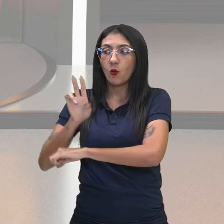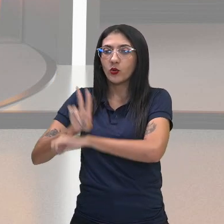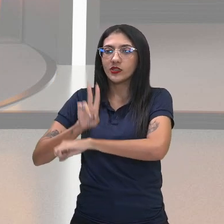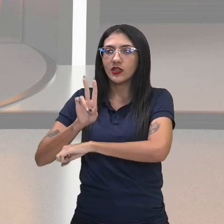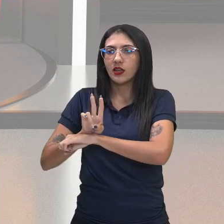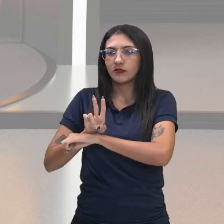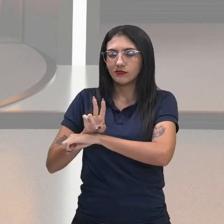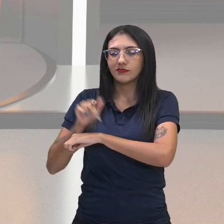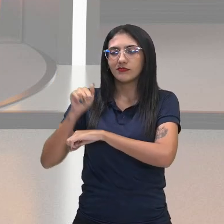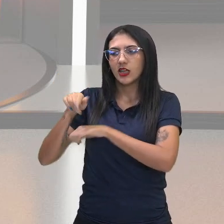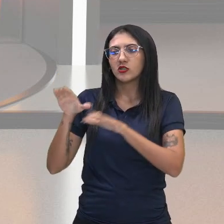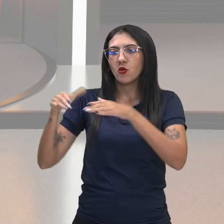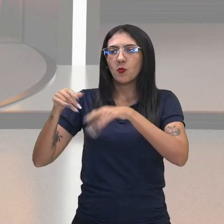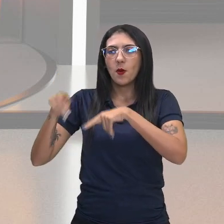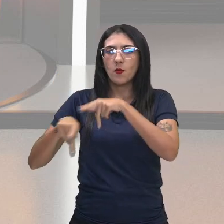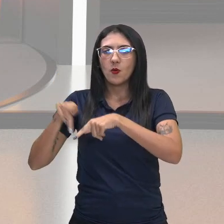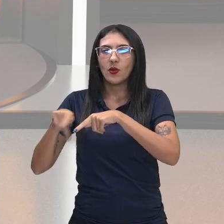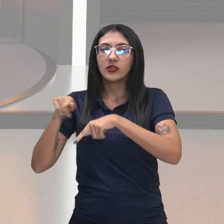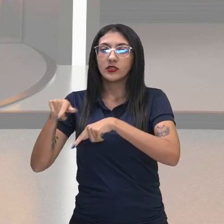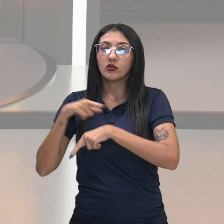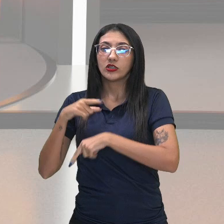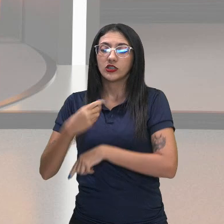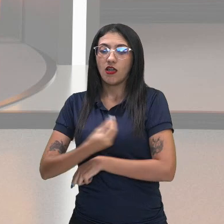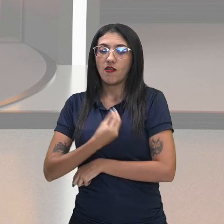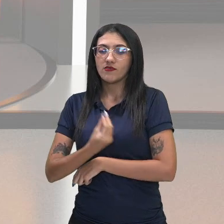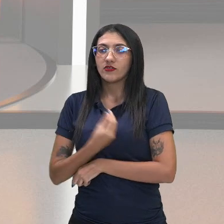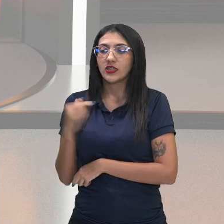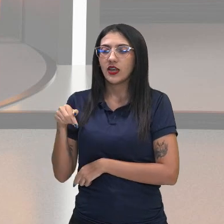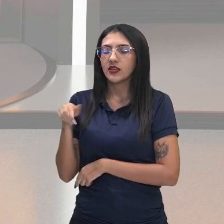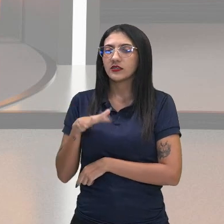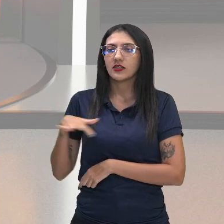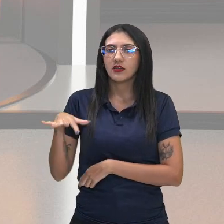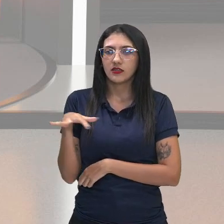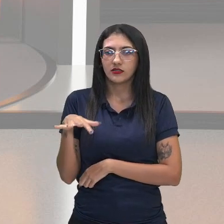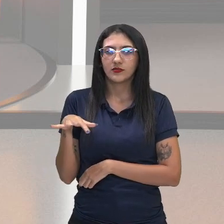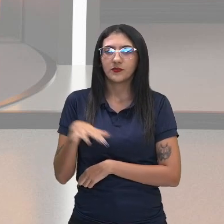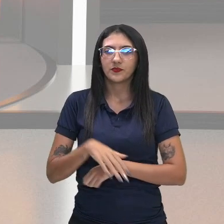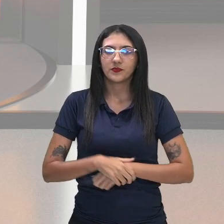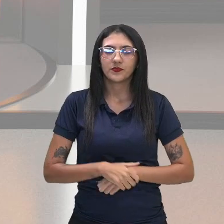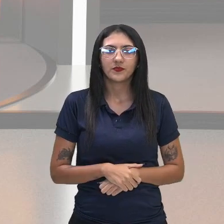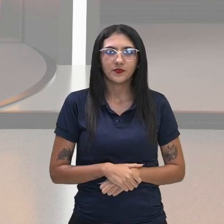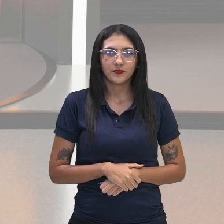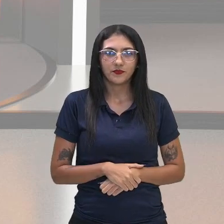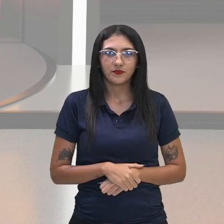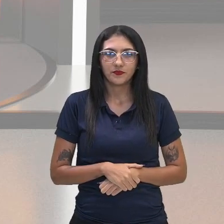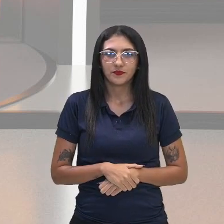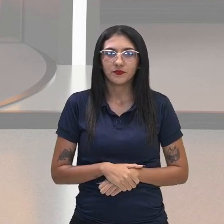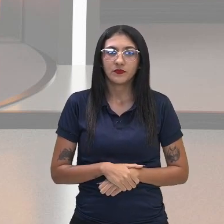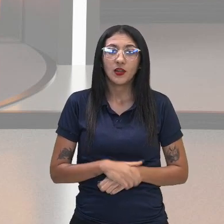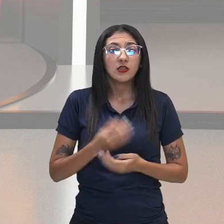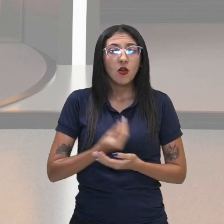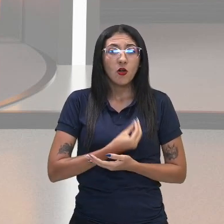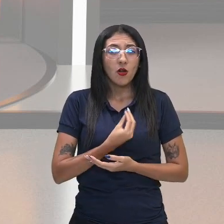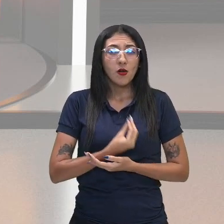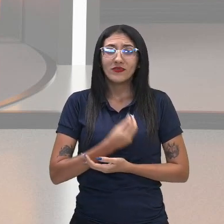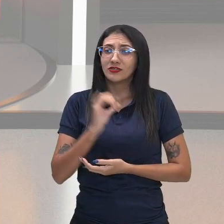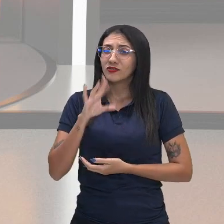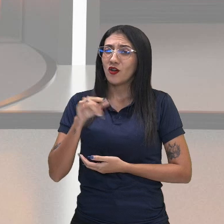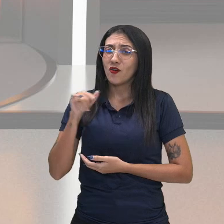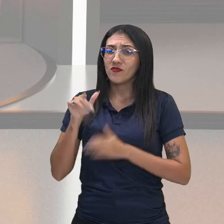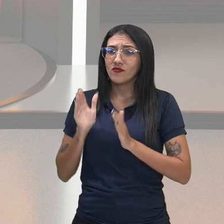pessoas que viviam em suas terras, ok? Então a vida passou a se concentrar